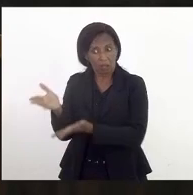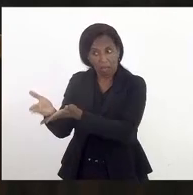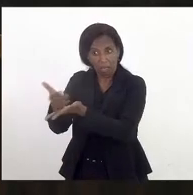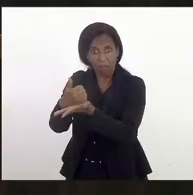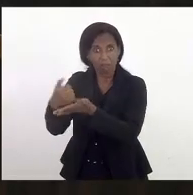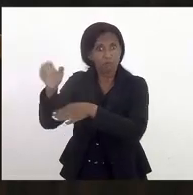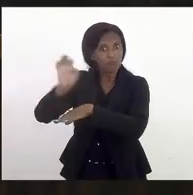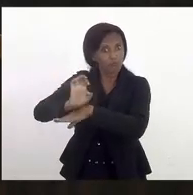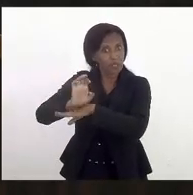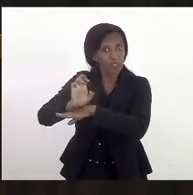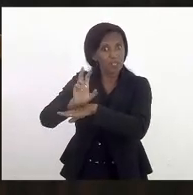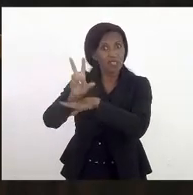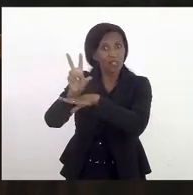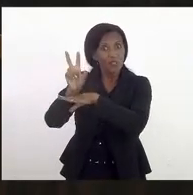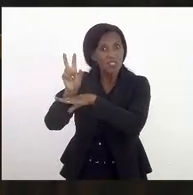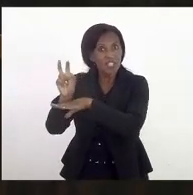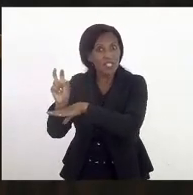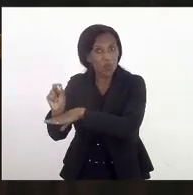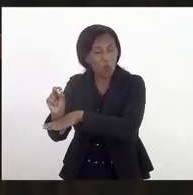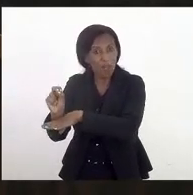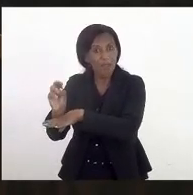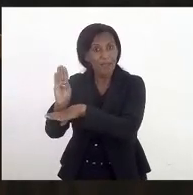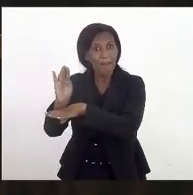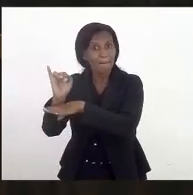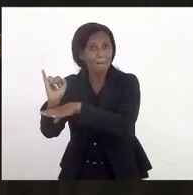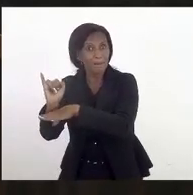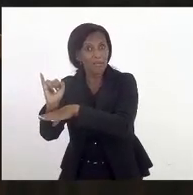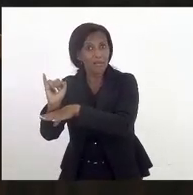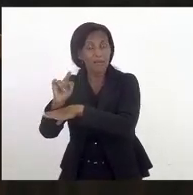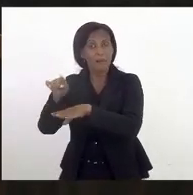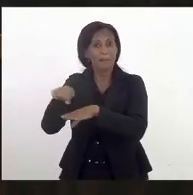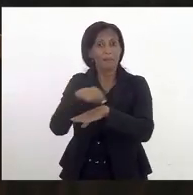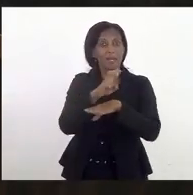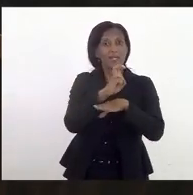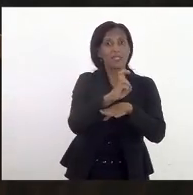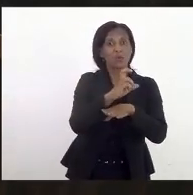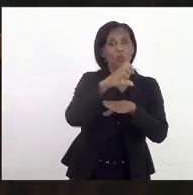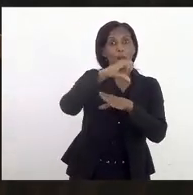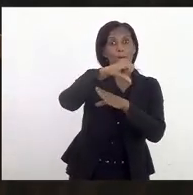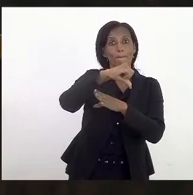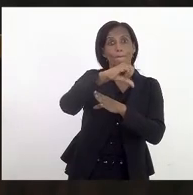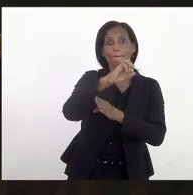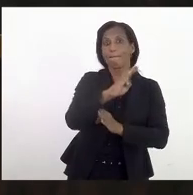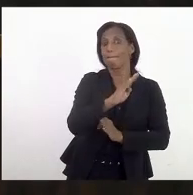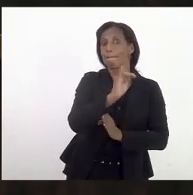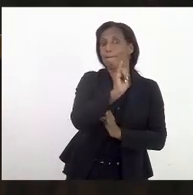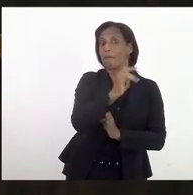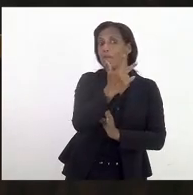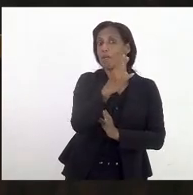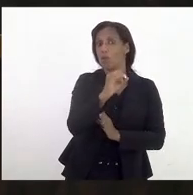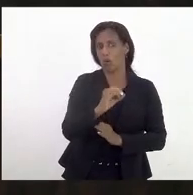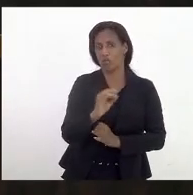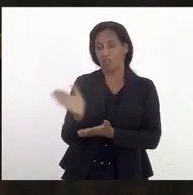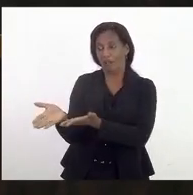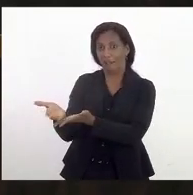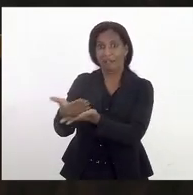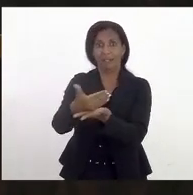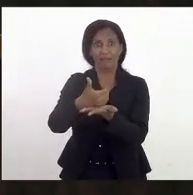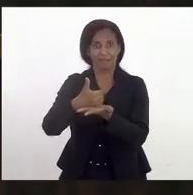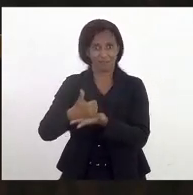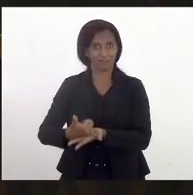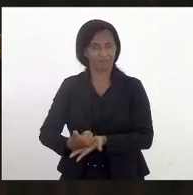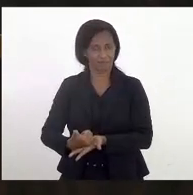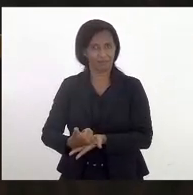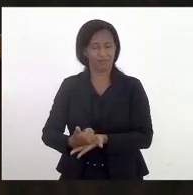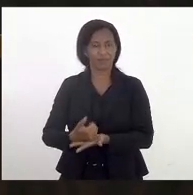saiu de 50 bilhões de reais para 59 milhões de reais a arrecadação